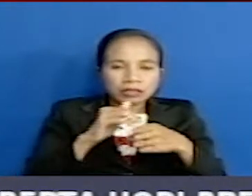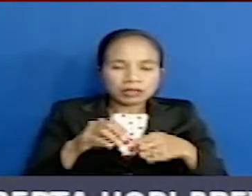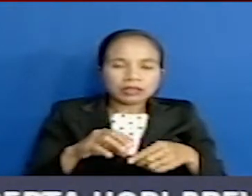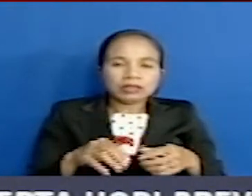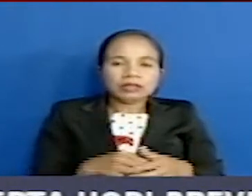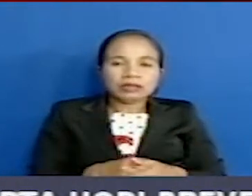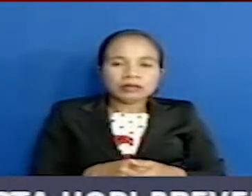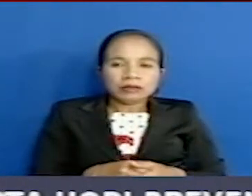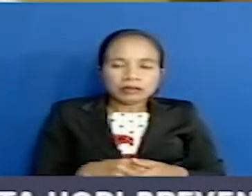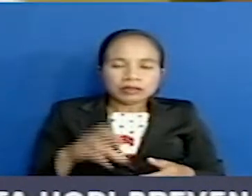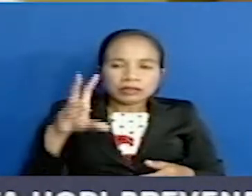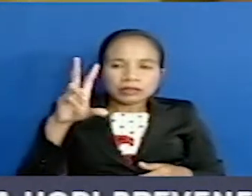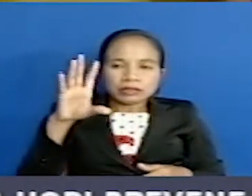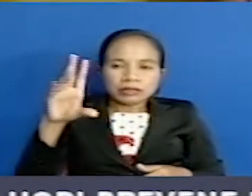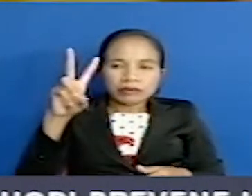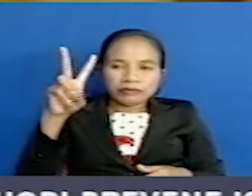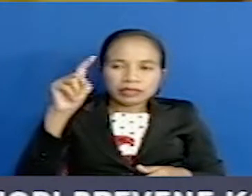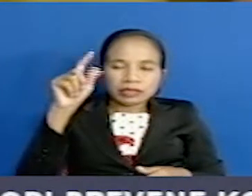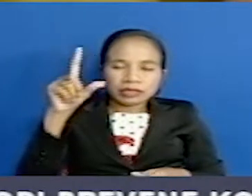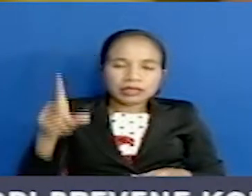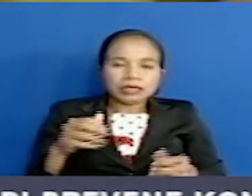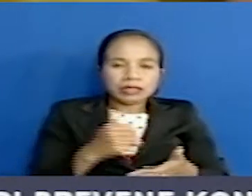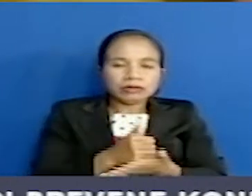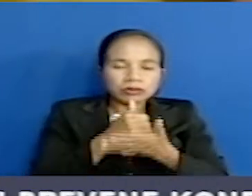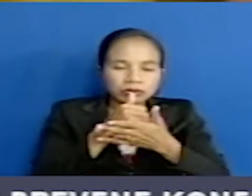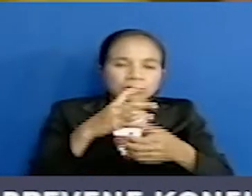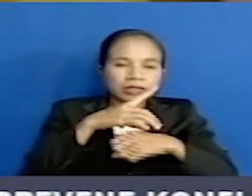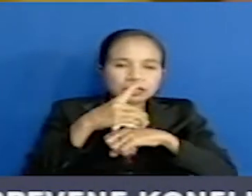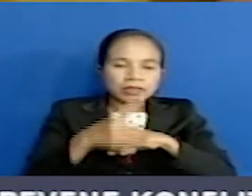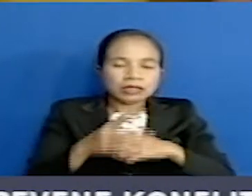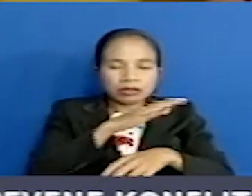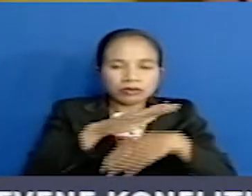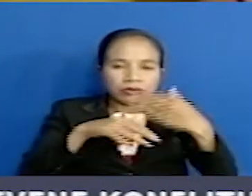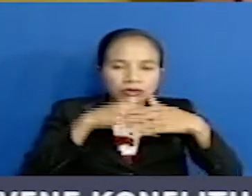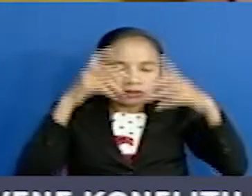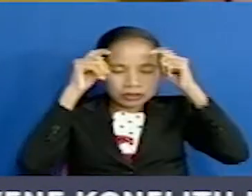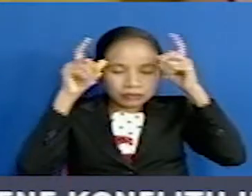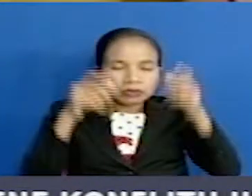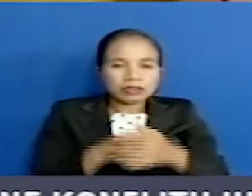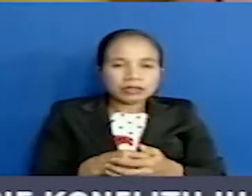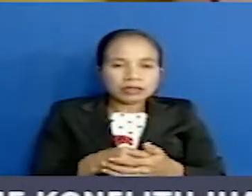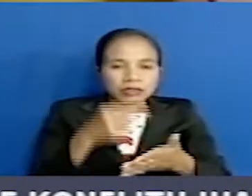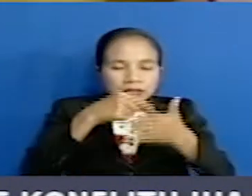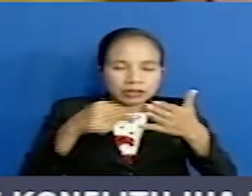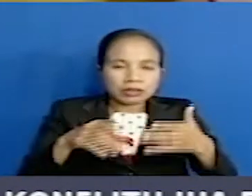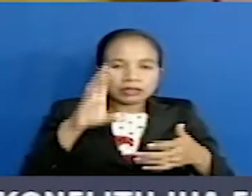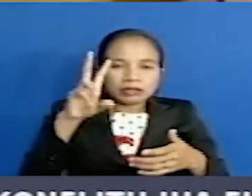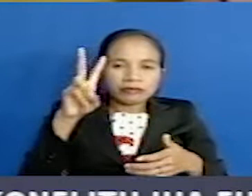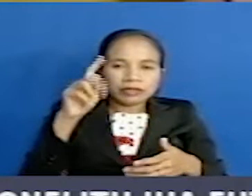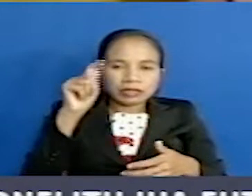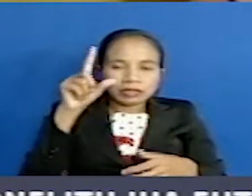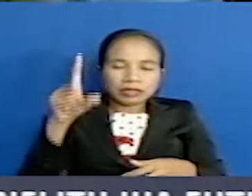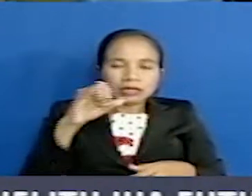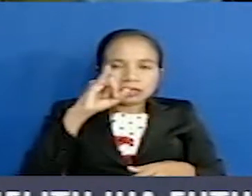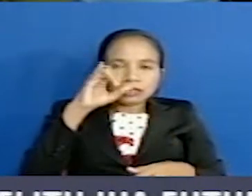Ili, antes atende incêndio no desastre naturais e a território nacional. Secretário-Geral Cruz Vermelha Timor-Leste,